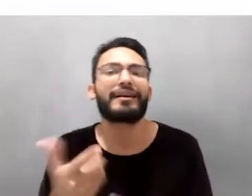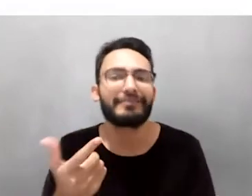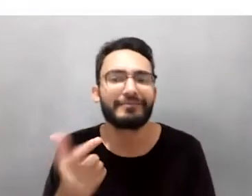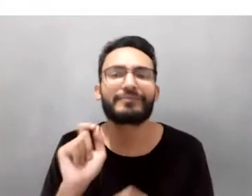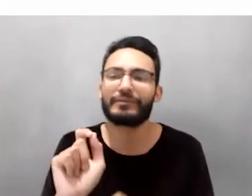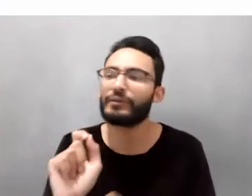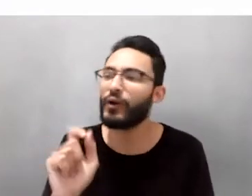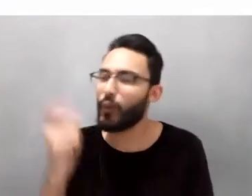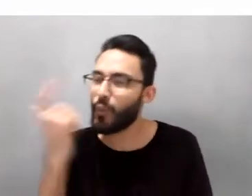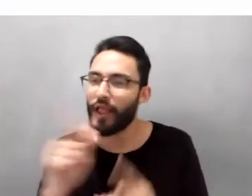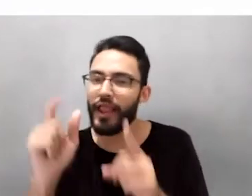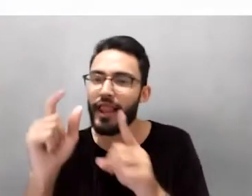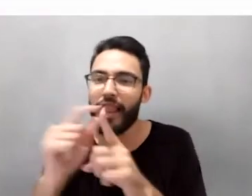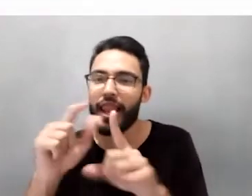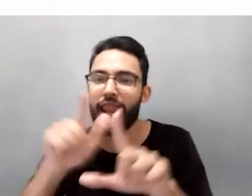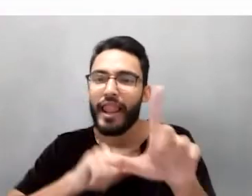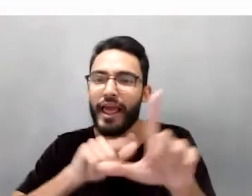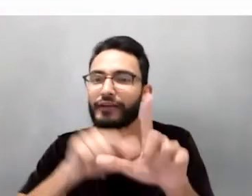acompanhar a letra,